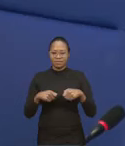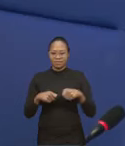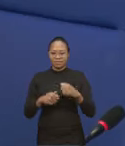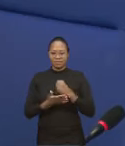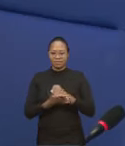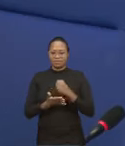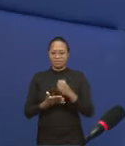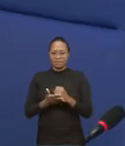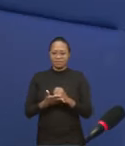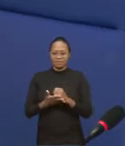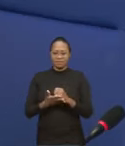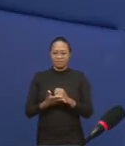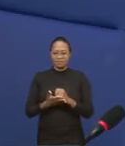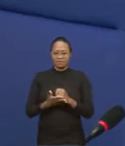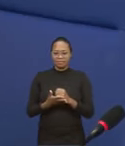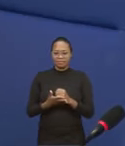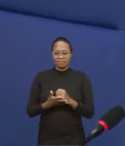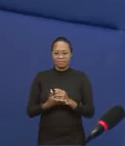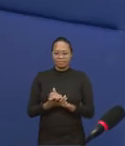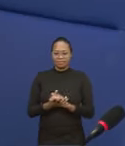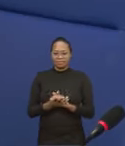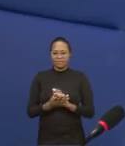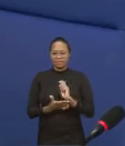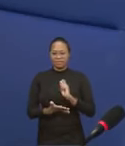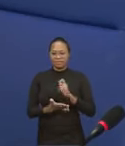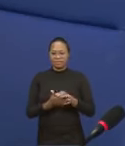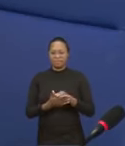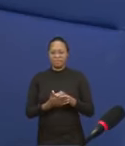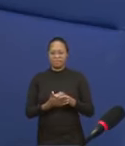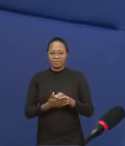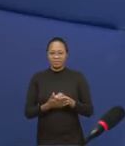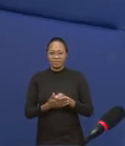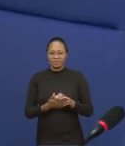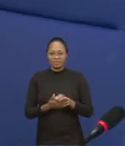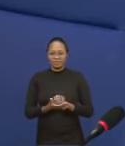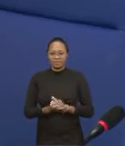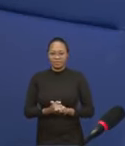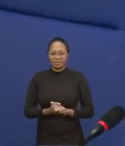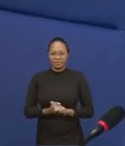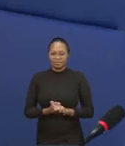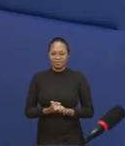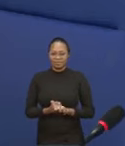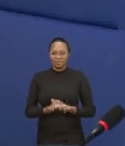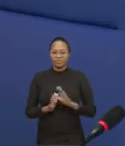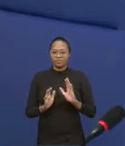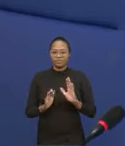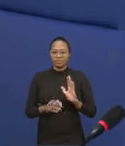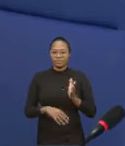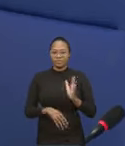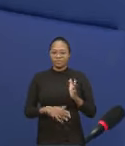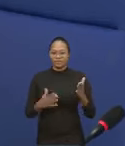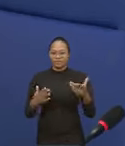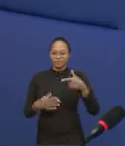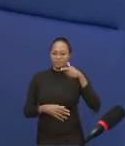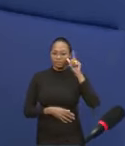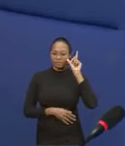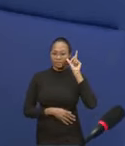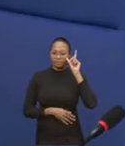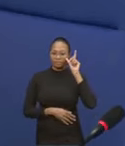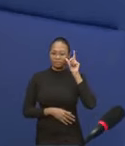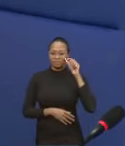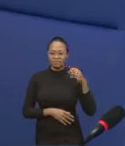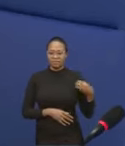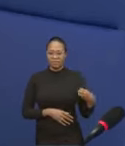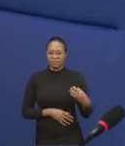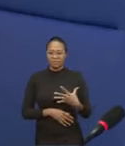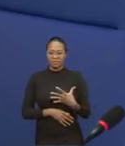conta para homologar o pagamento. Essa prestação de conta foi atualizada no dia de ontem e hoje,